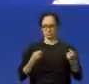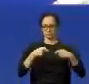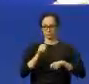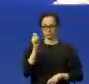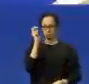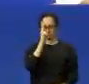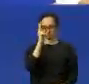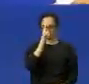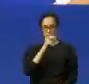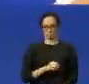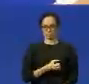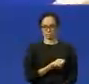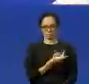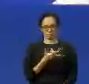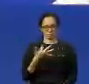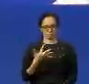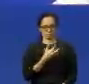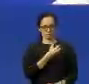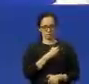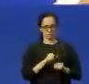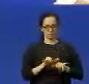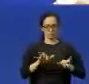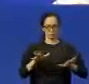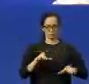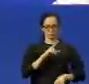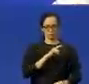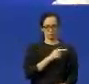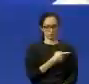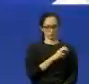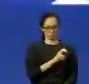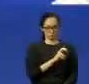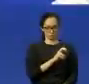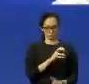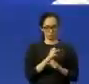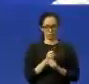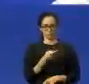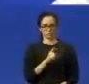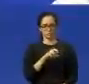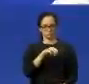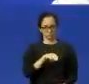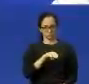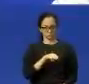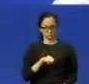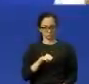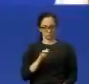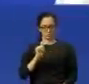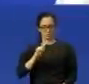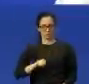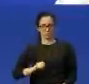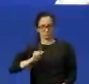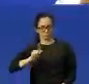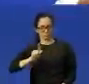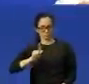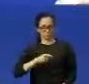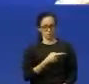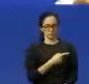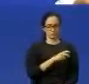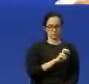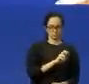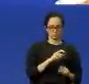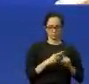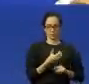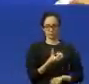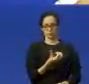lembrar que você tem um número de emissões, né? 15 emissões por minuto por grama. Então, nós temos 15 vezes